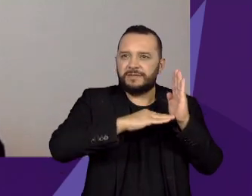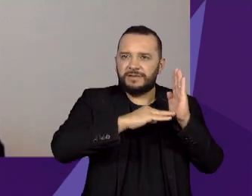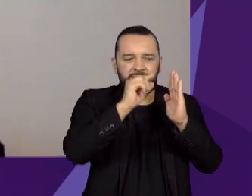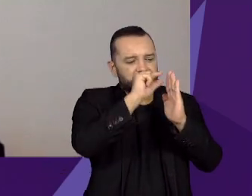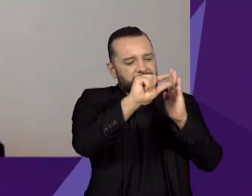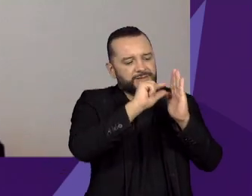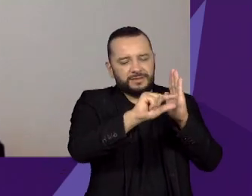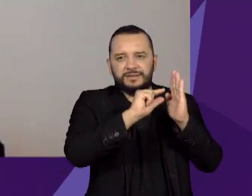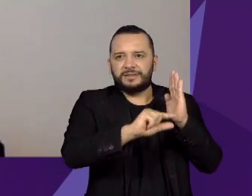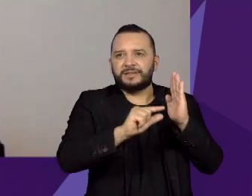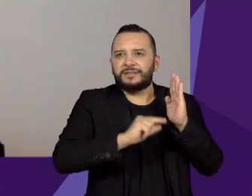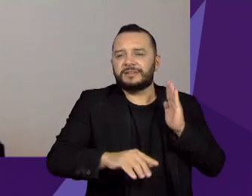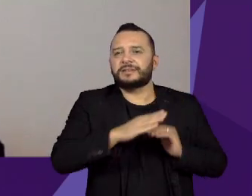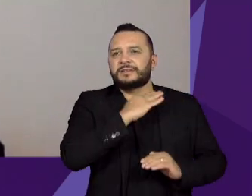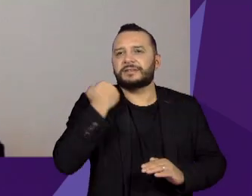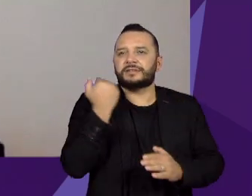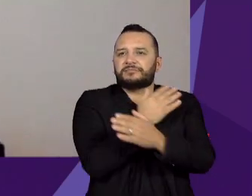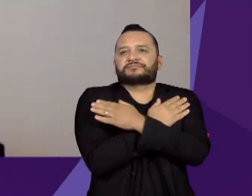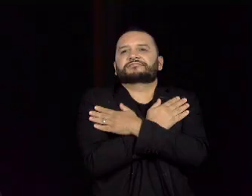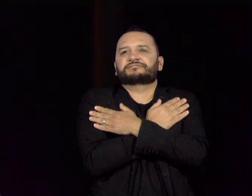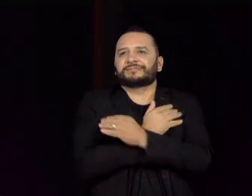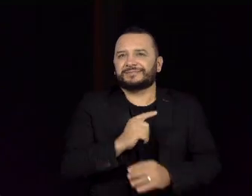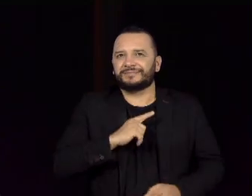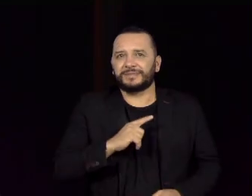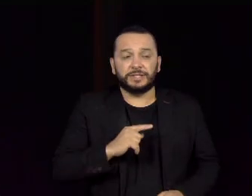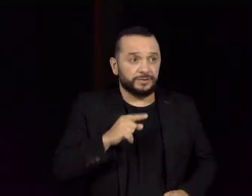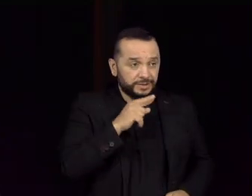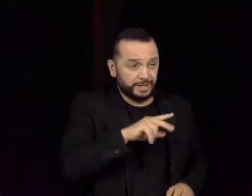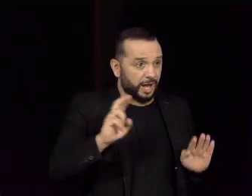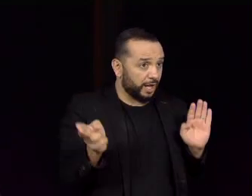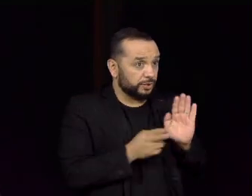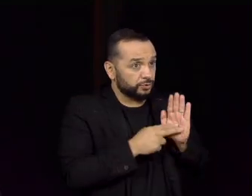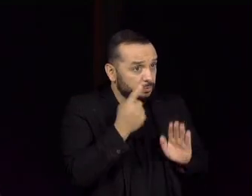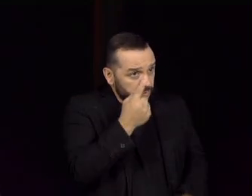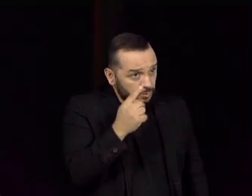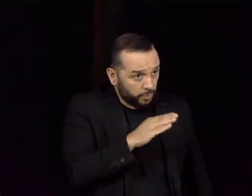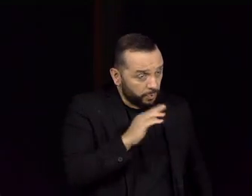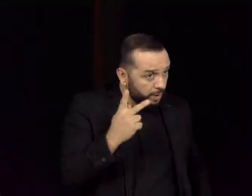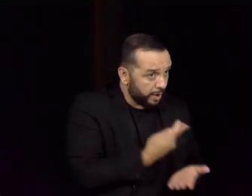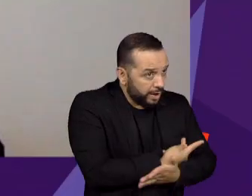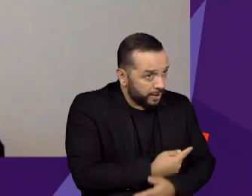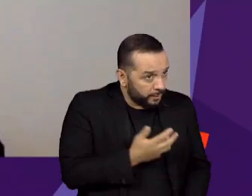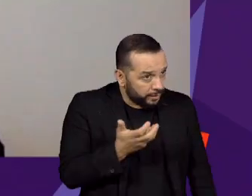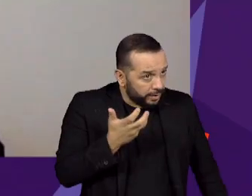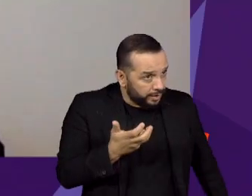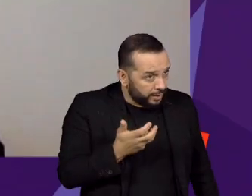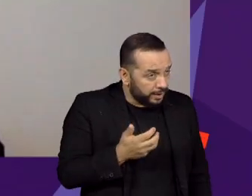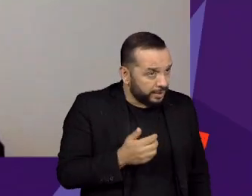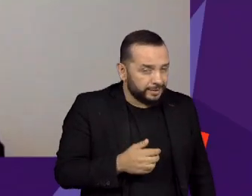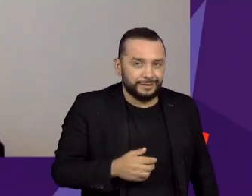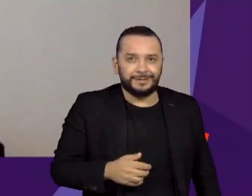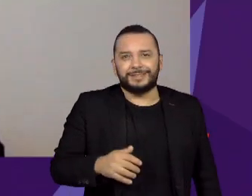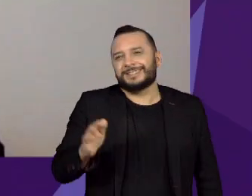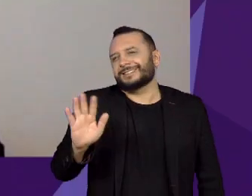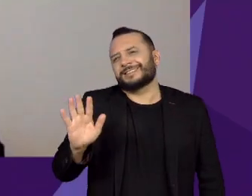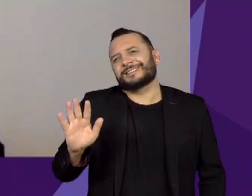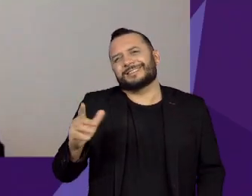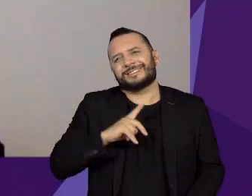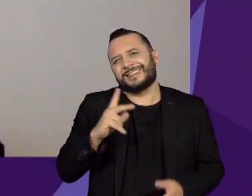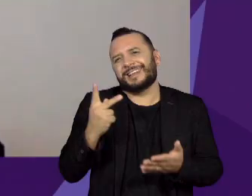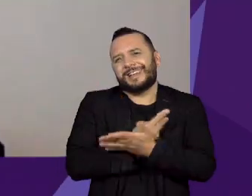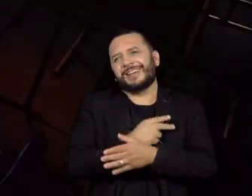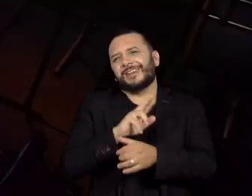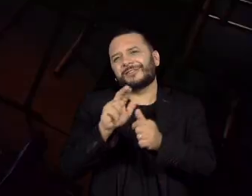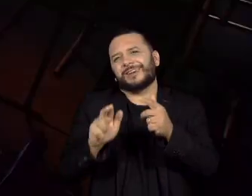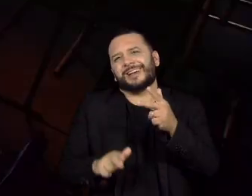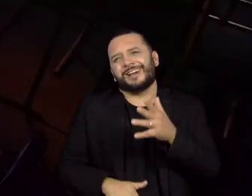pôde corrigi-los dignamente. Você quer assumir um aqui antes que acabe o programa? Eu tenho vários, eu tenho 1